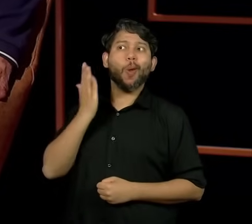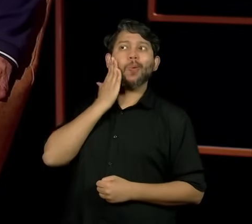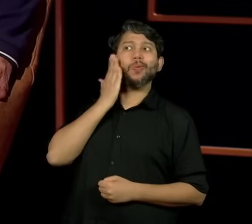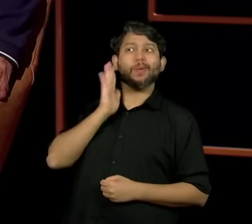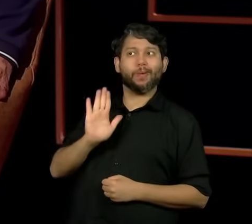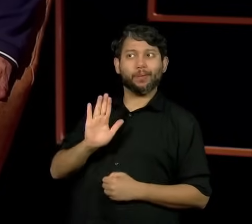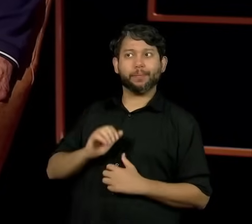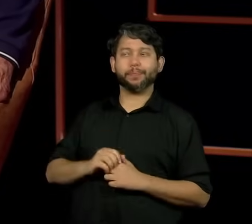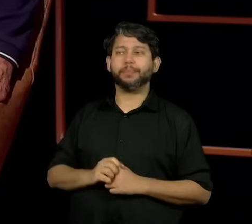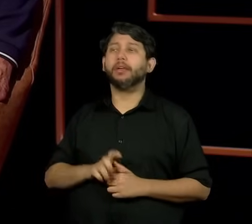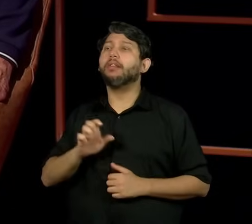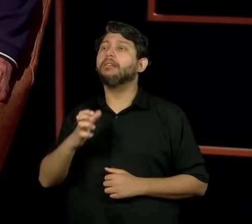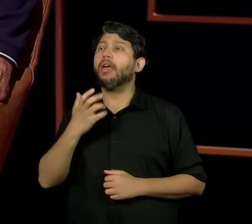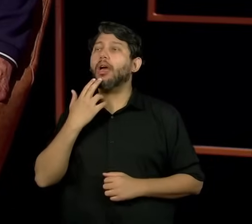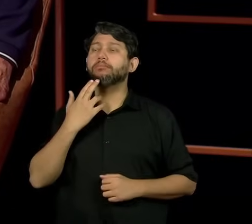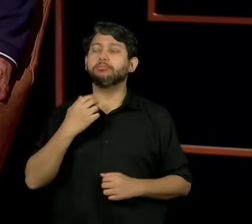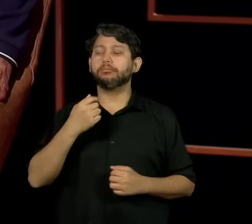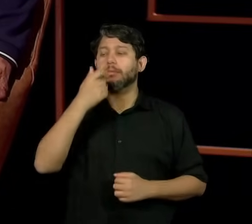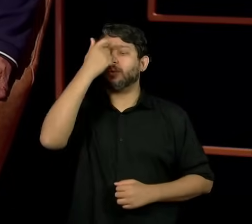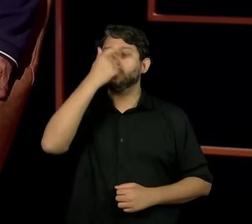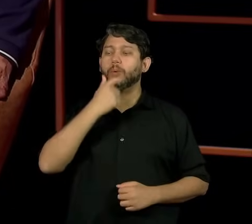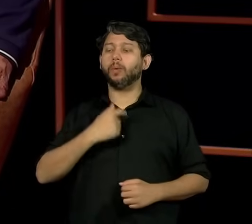Primeiro, falar baixo.